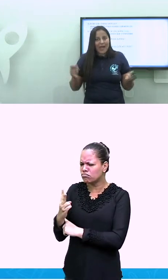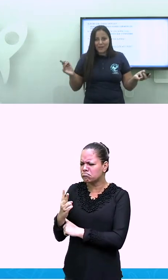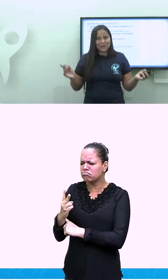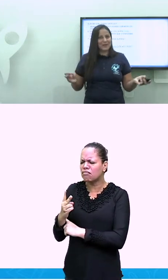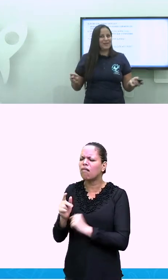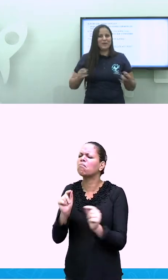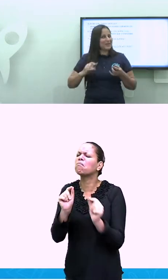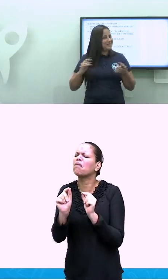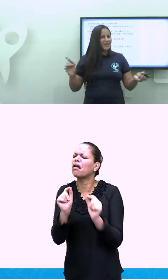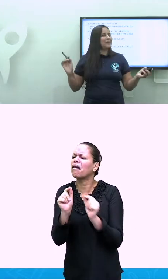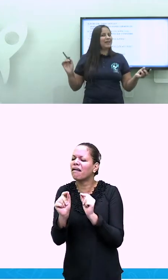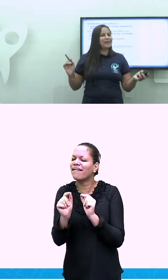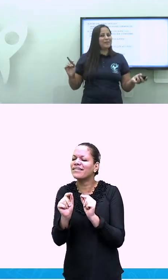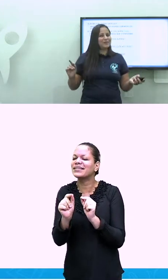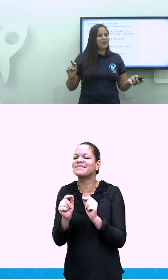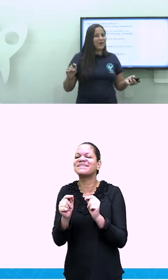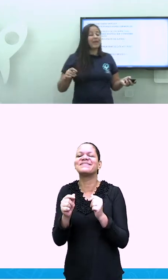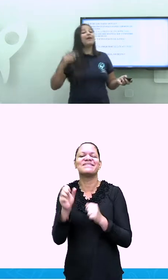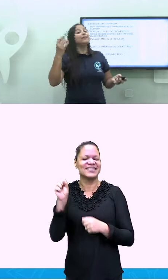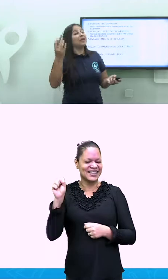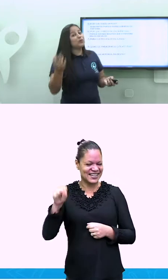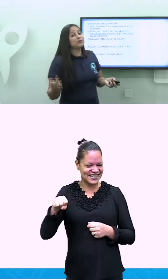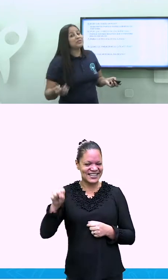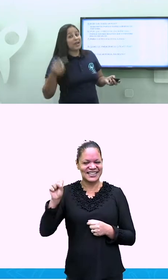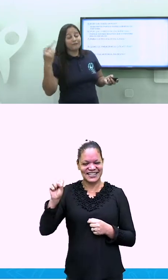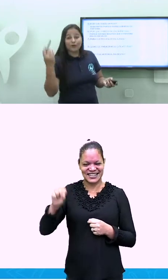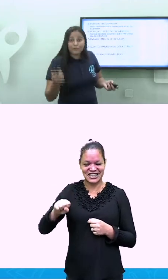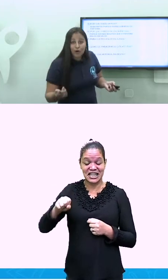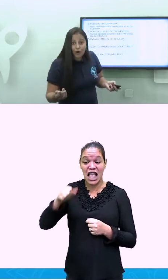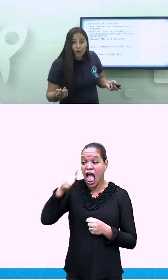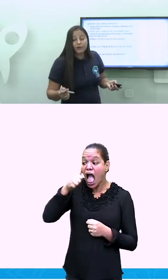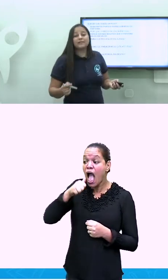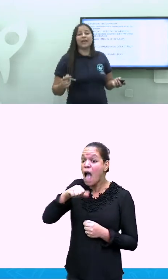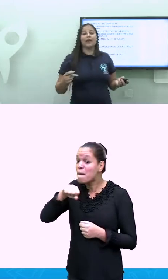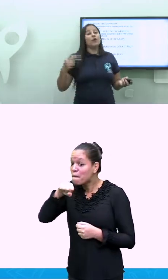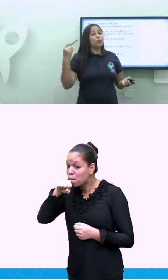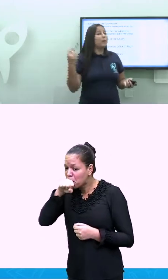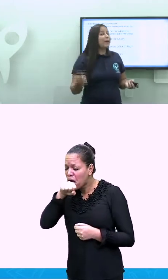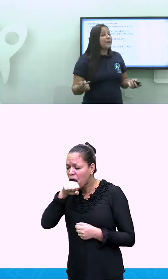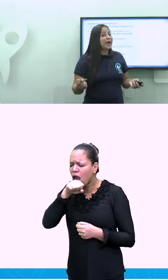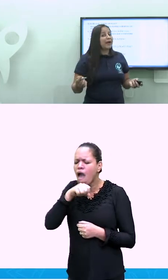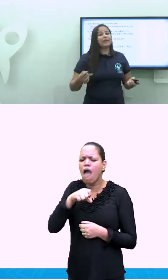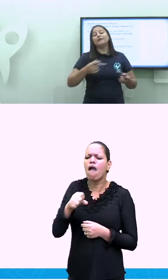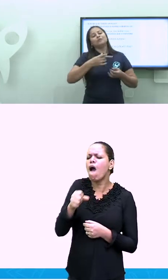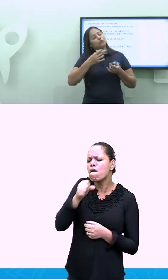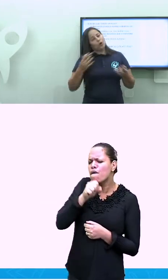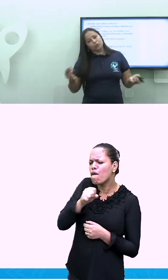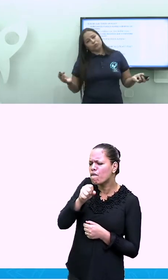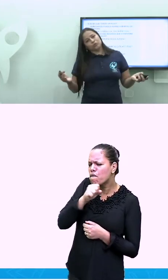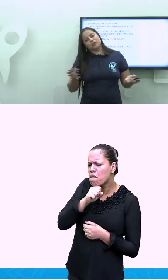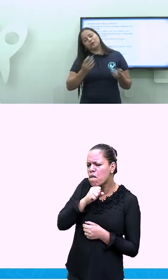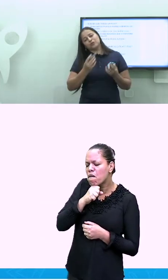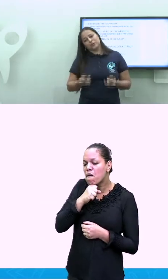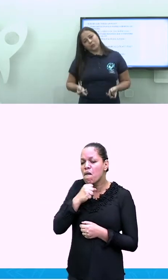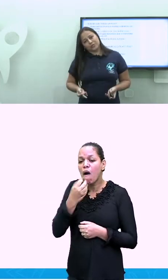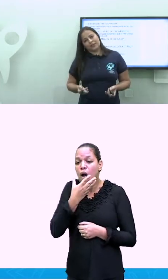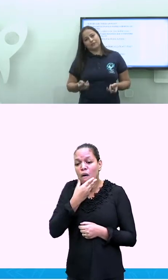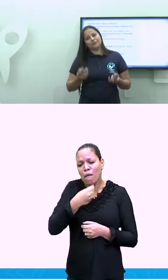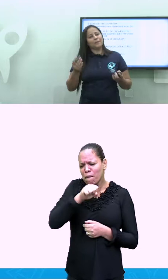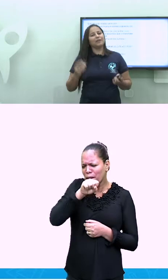mesmo? Mamãe sempre está ali para socorrer. Tem muitos que é a vovó, né? O papai, todo